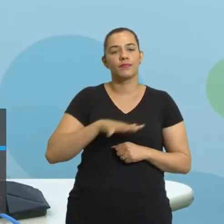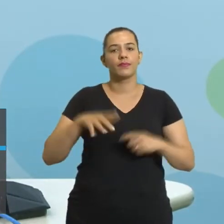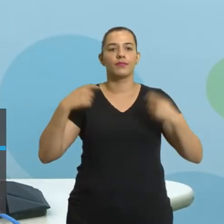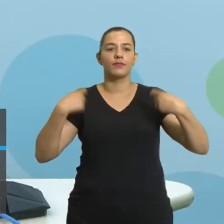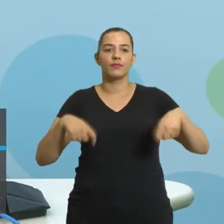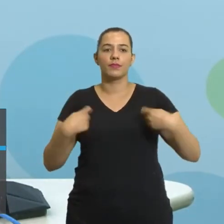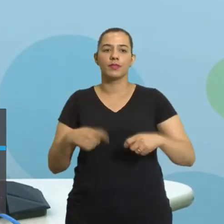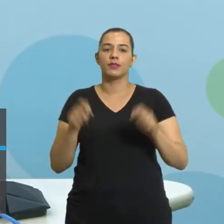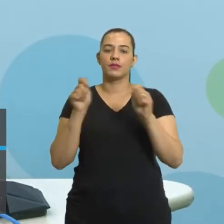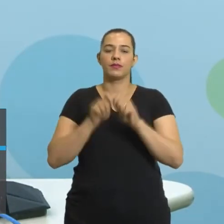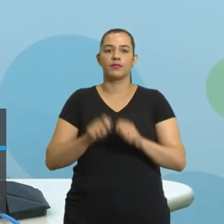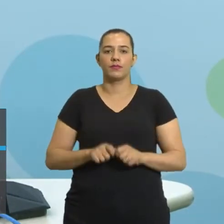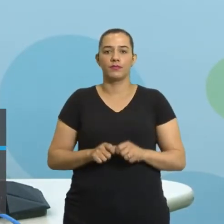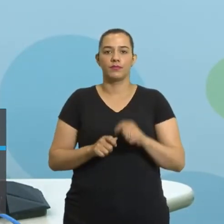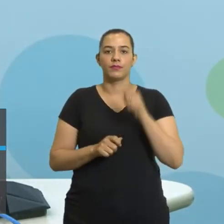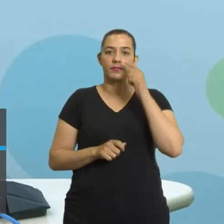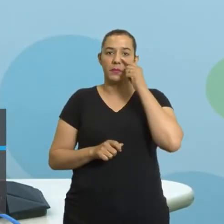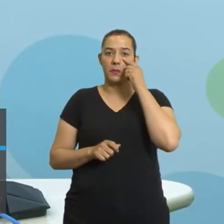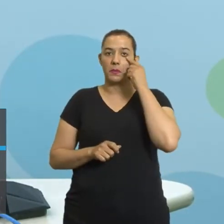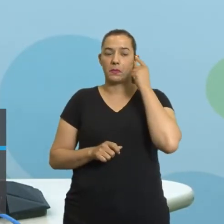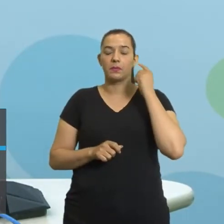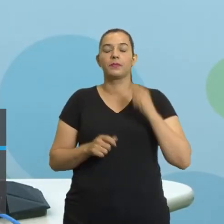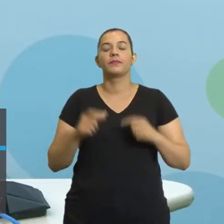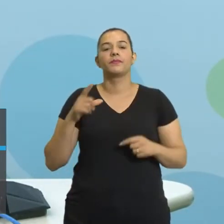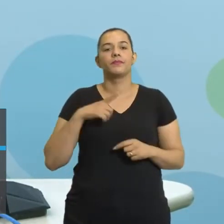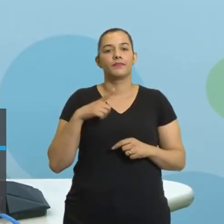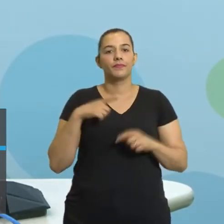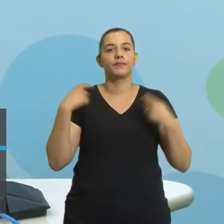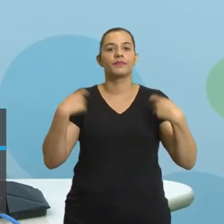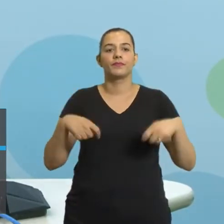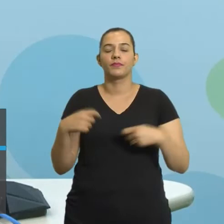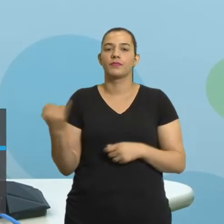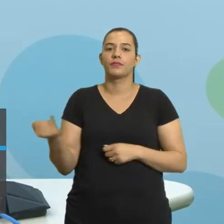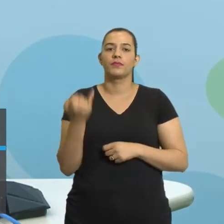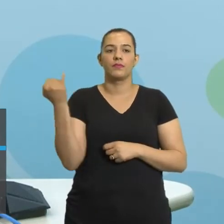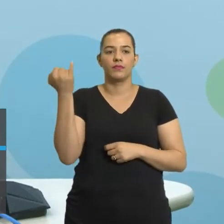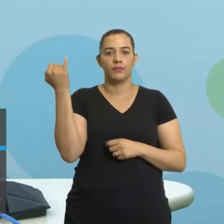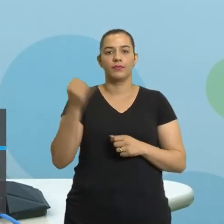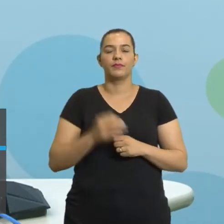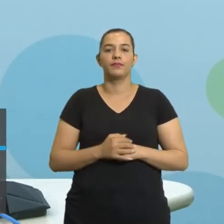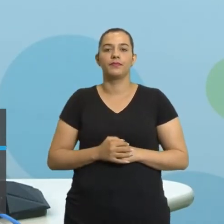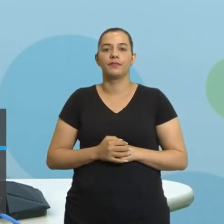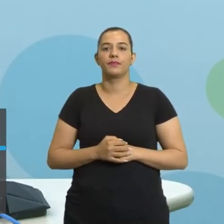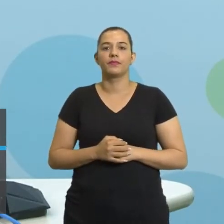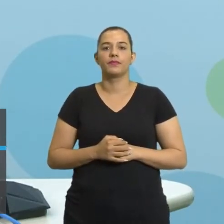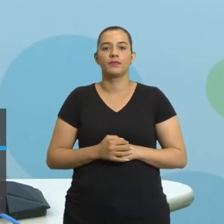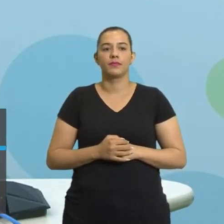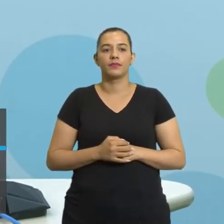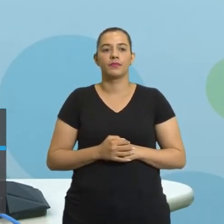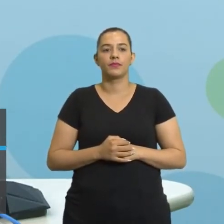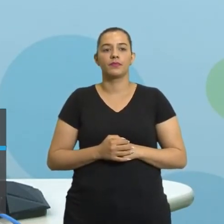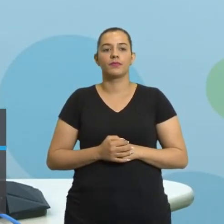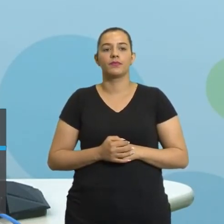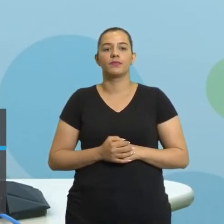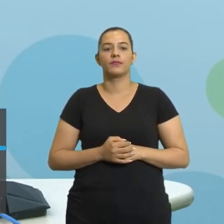fazer isso, gente. Tem que fazer isso. É fundamental, tá?